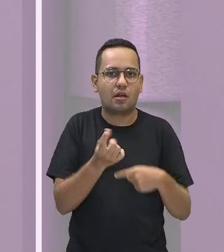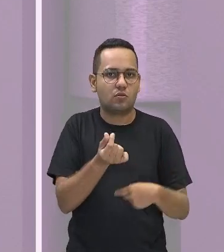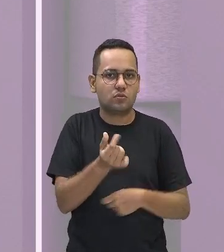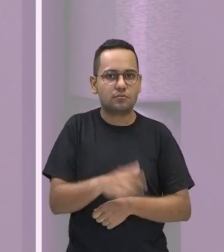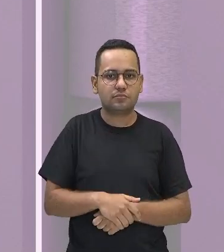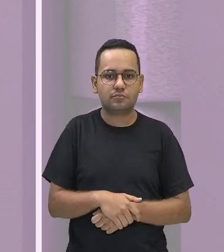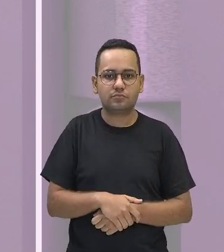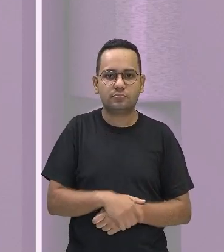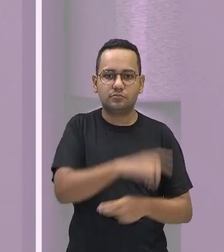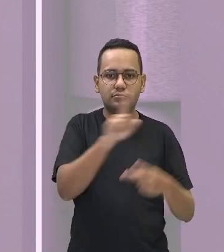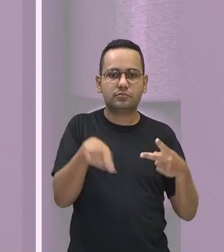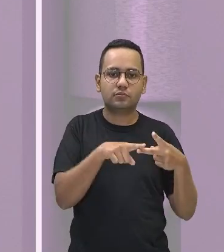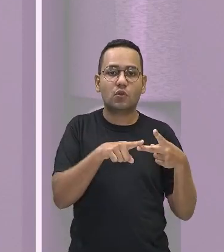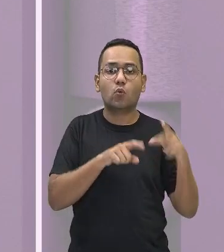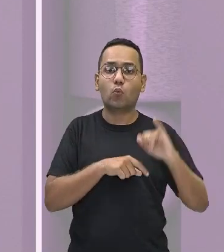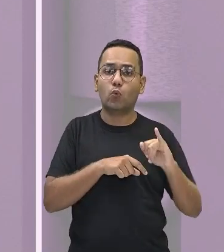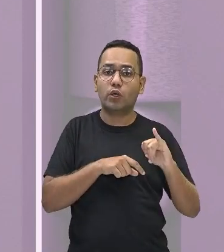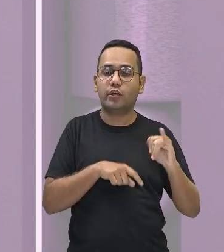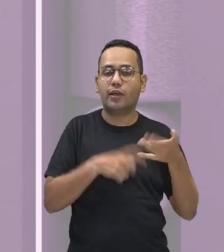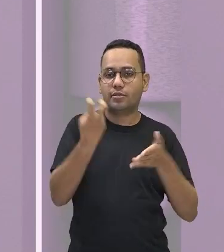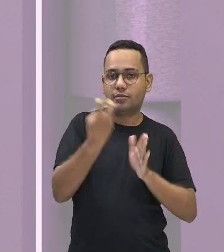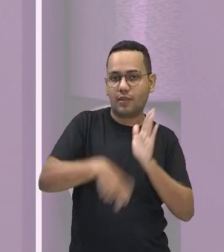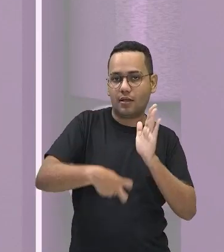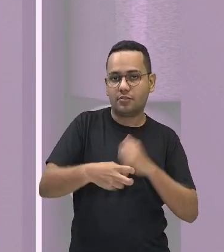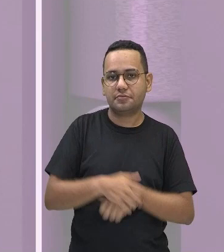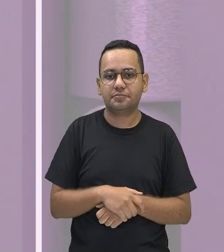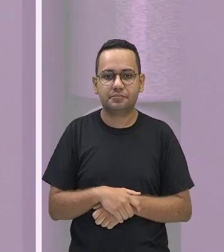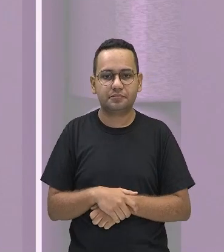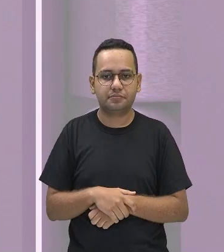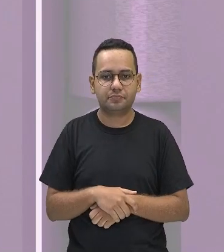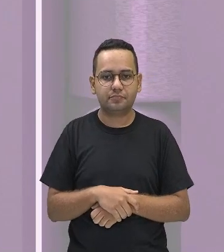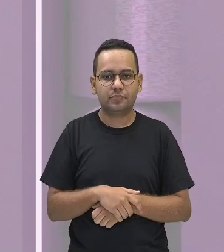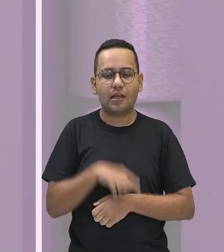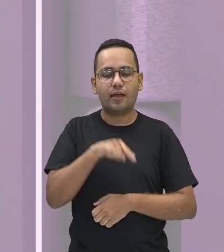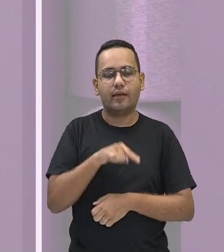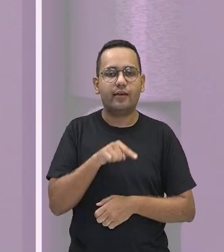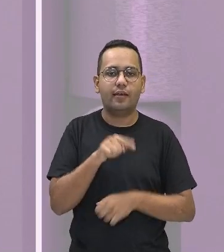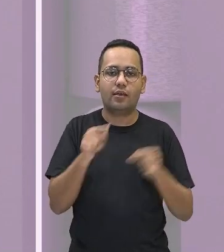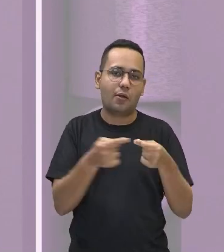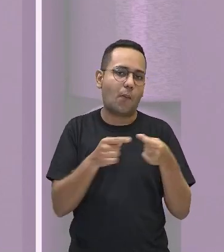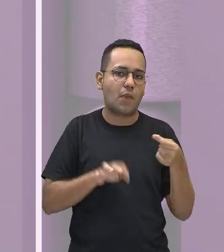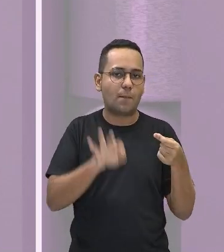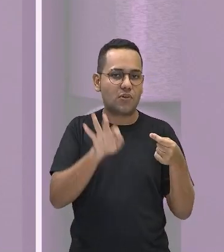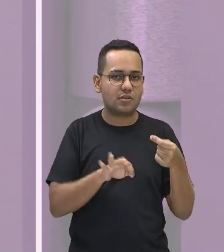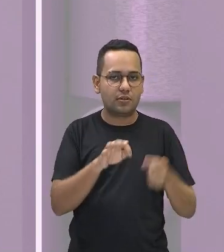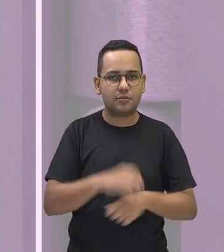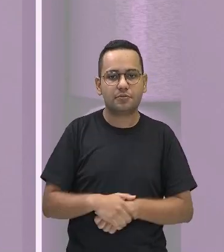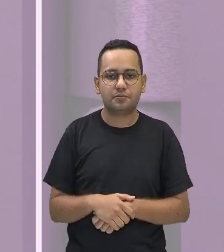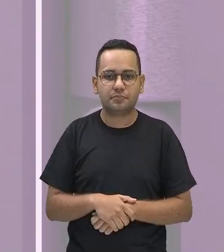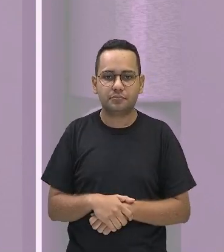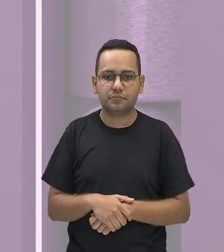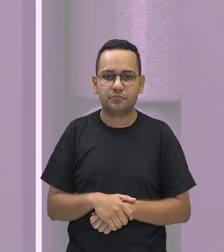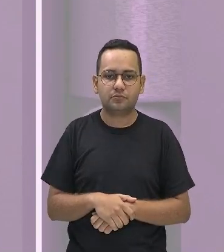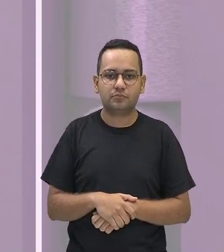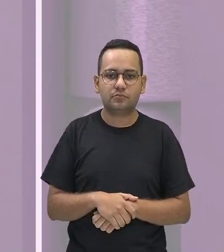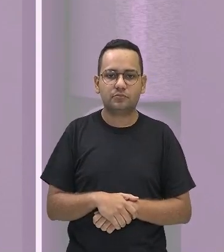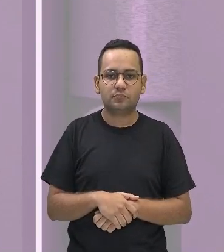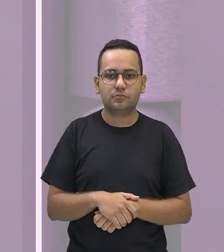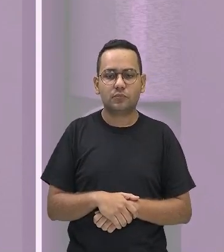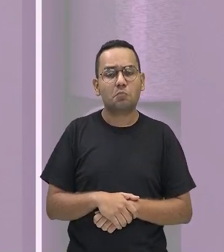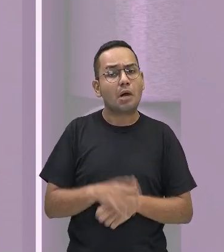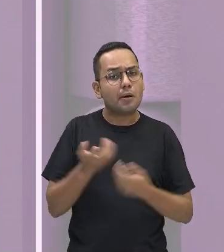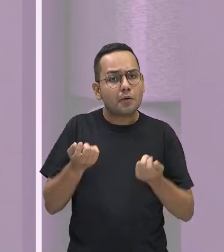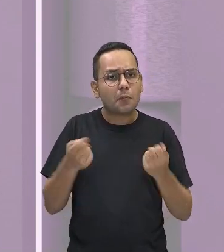A taxa sempre vai ser aquela informação que vai estar em porcentagem para você. Então você escolhe se você